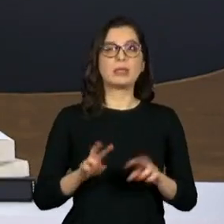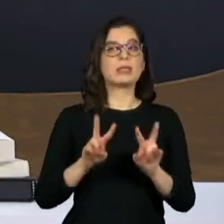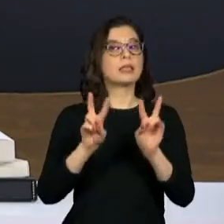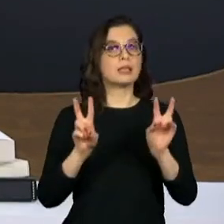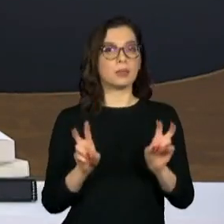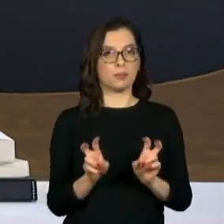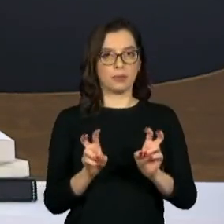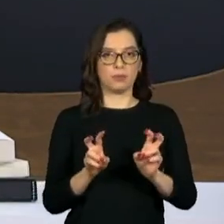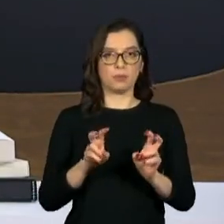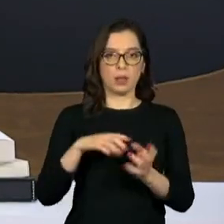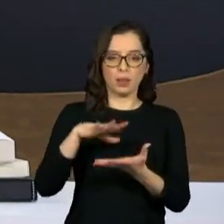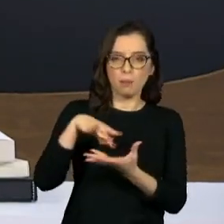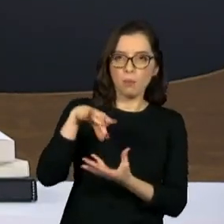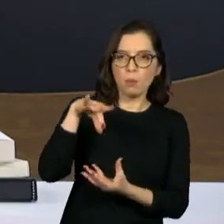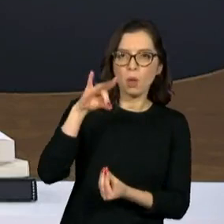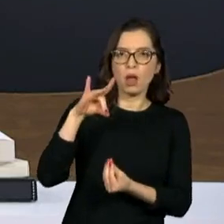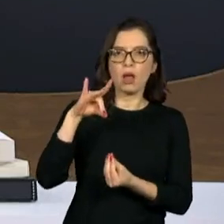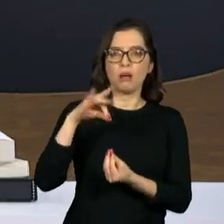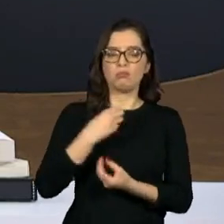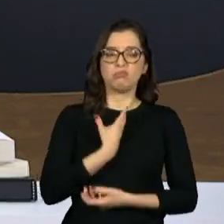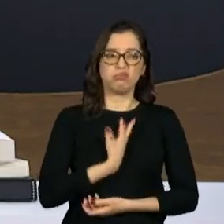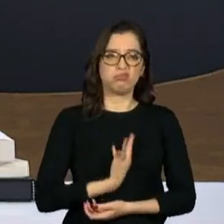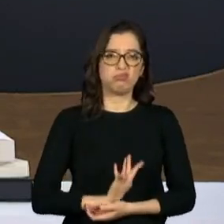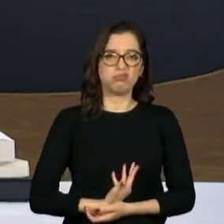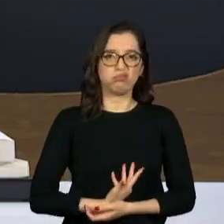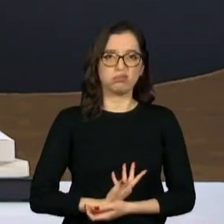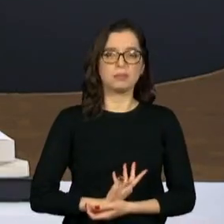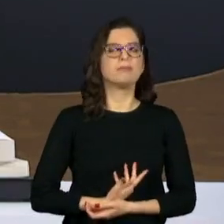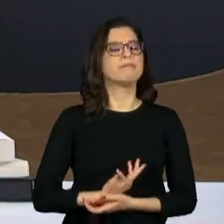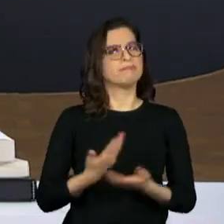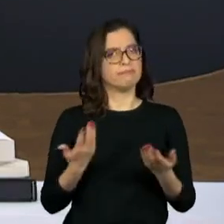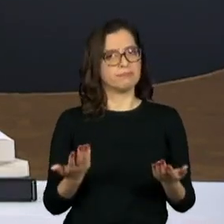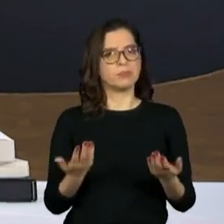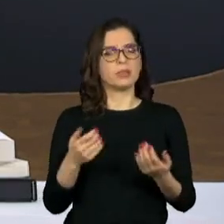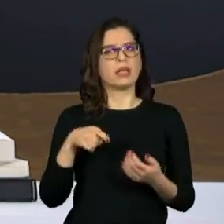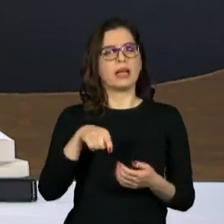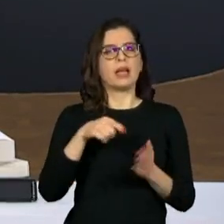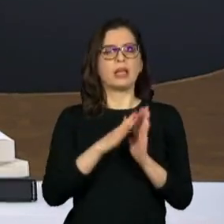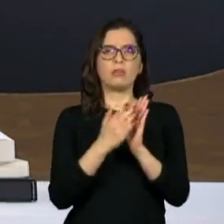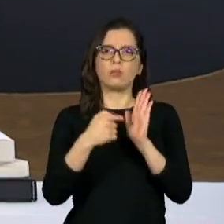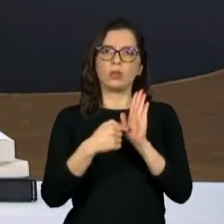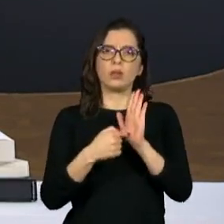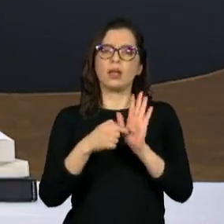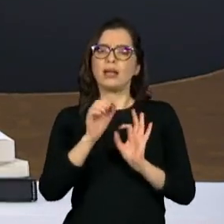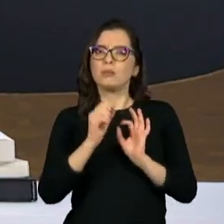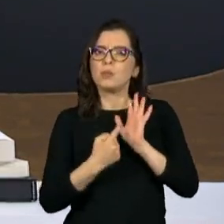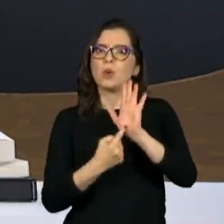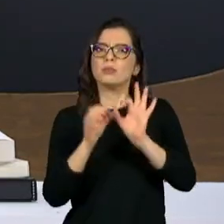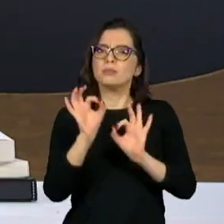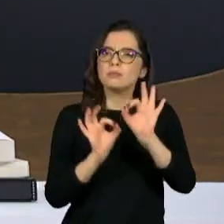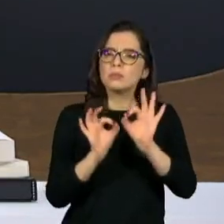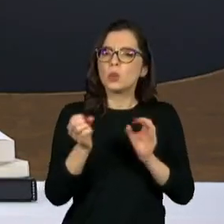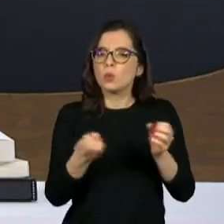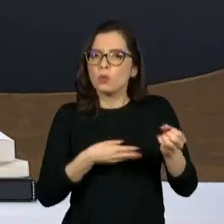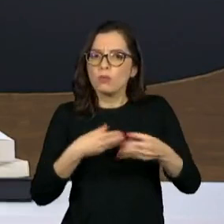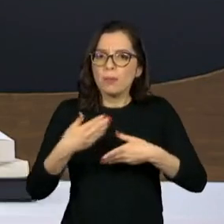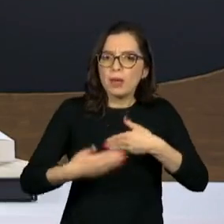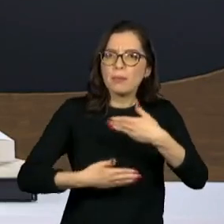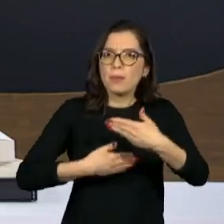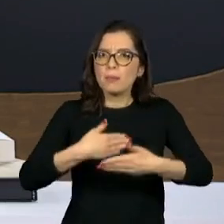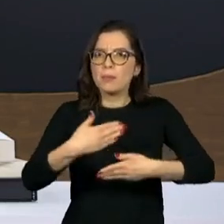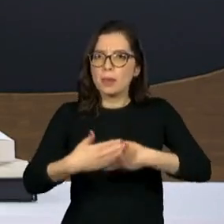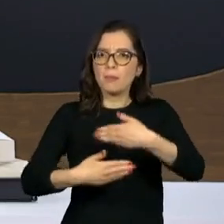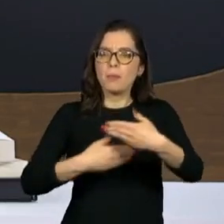E ele foi atualizado à luz dos eventos do Capitólio e também da pandemia de Covid-19. Como se não tivesse